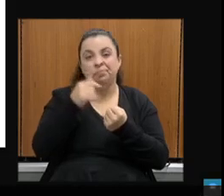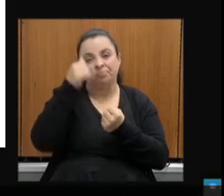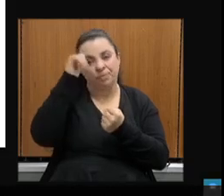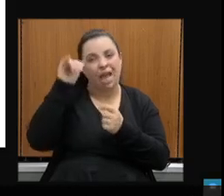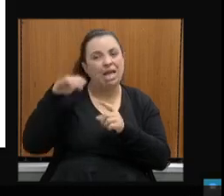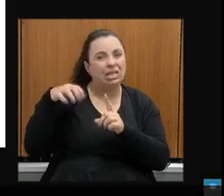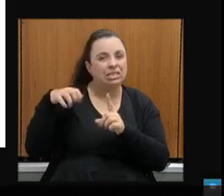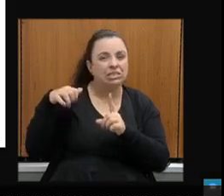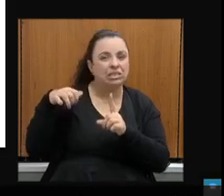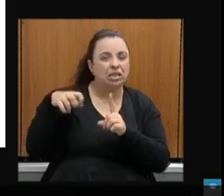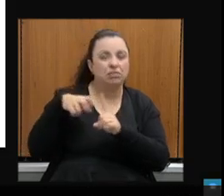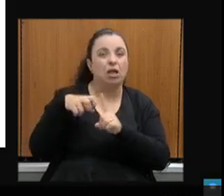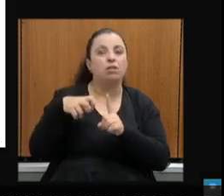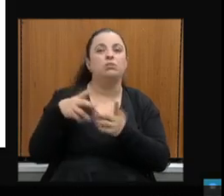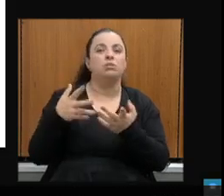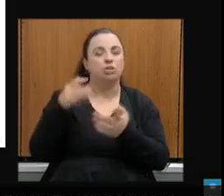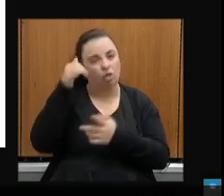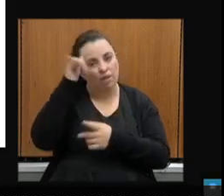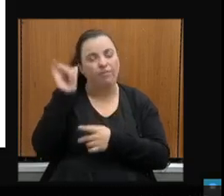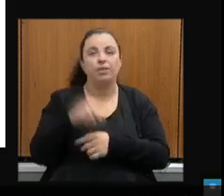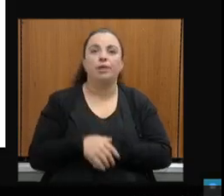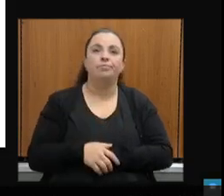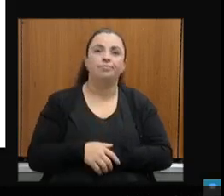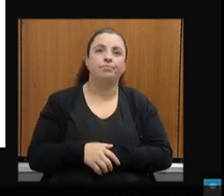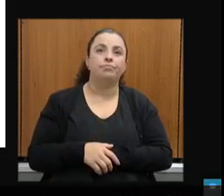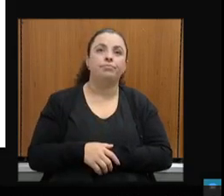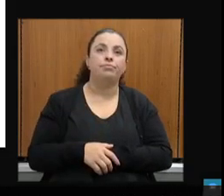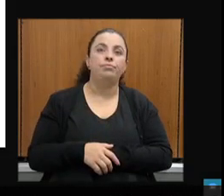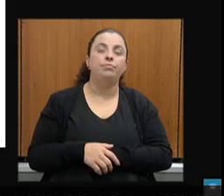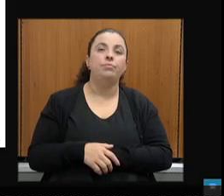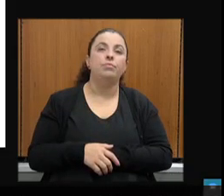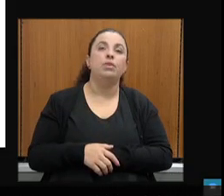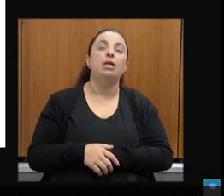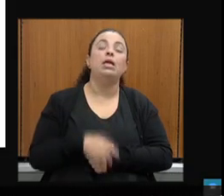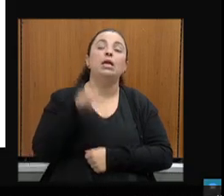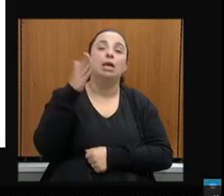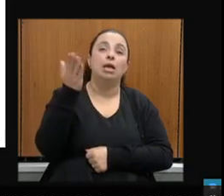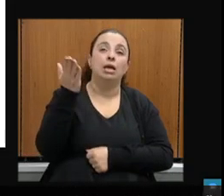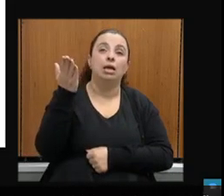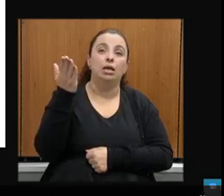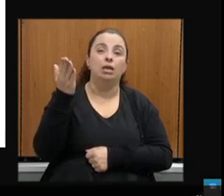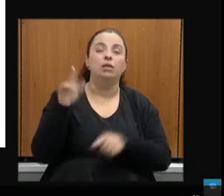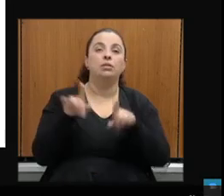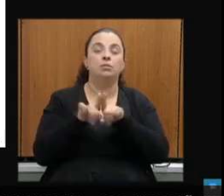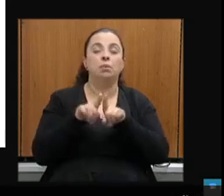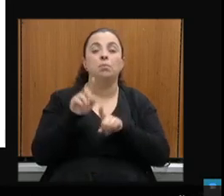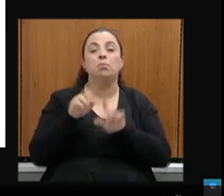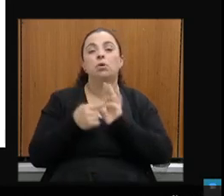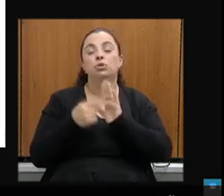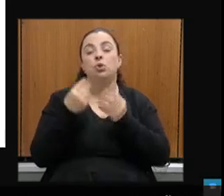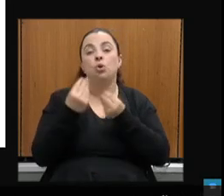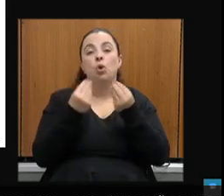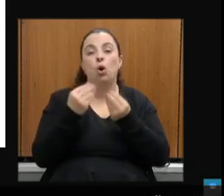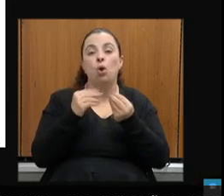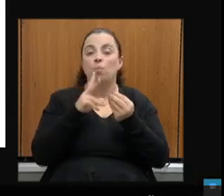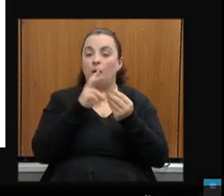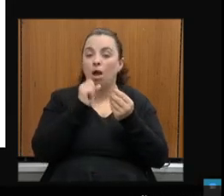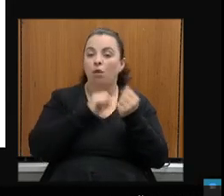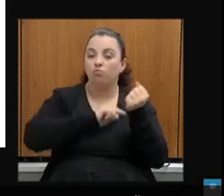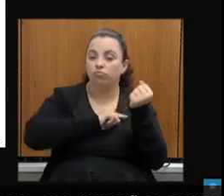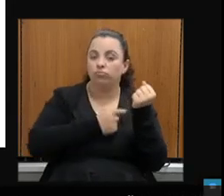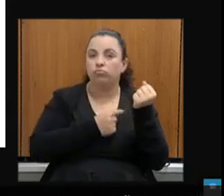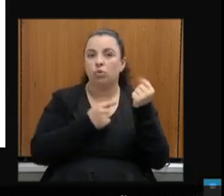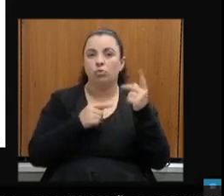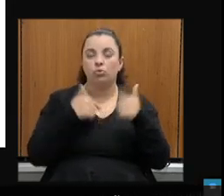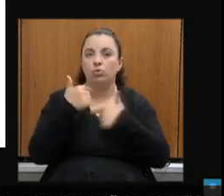e Podemos seguir na próxima página tem também é com a força de trabalho também ver aí o